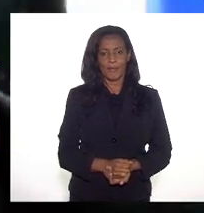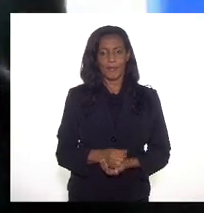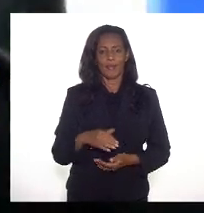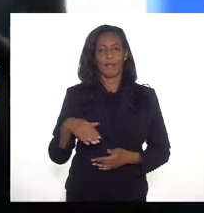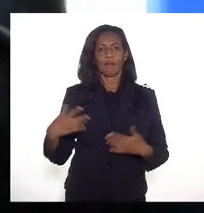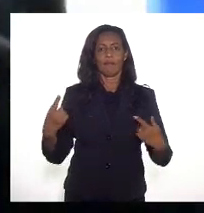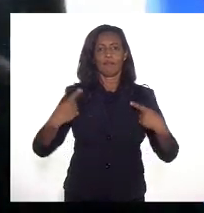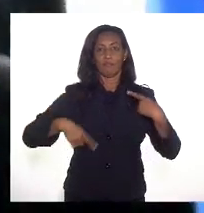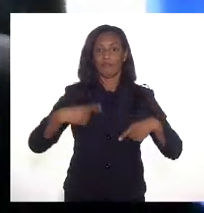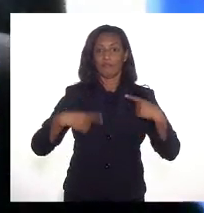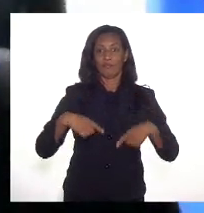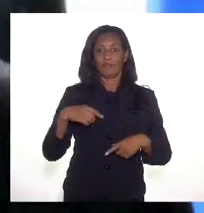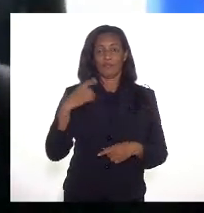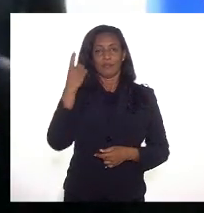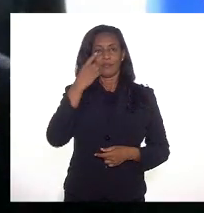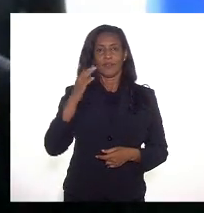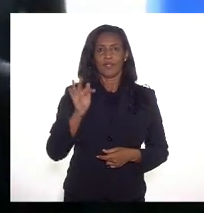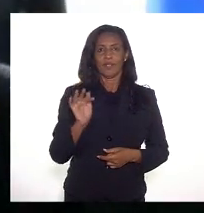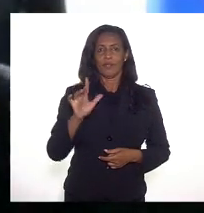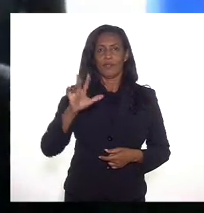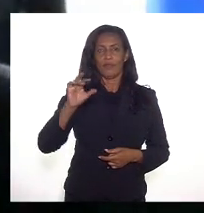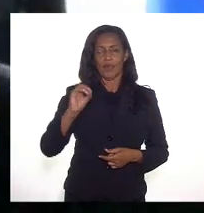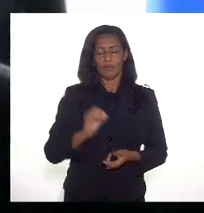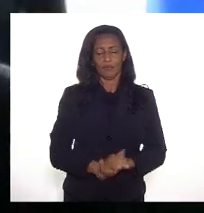Para discutir, o deputado Flávio Serafim.